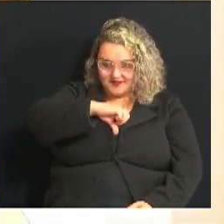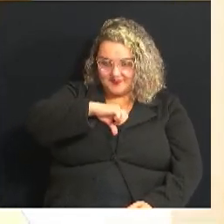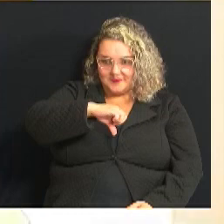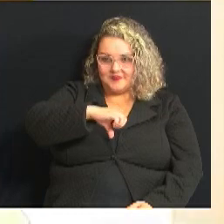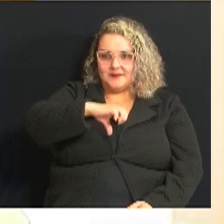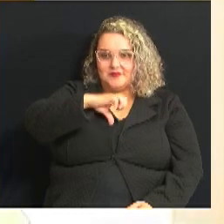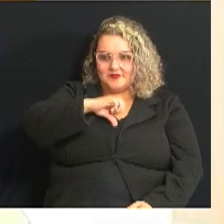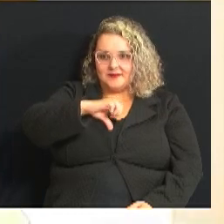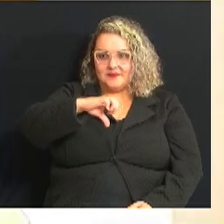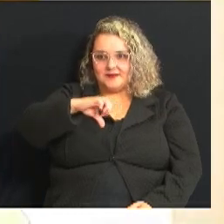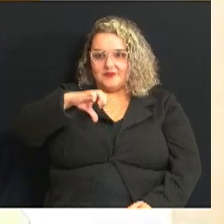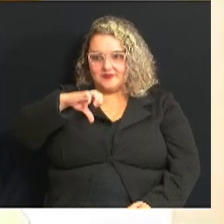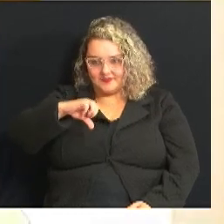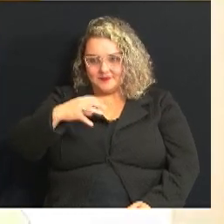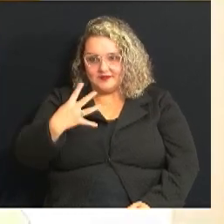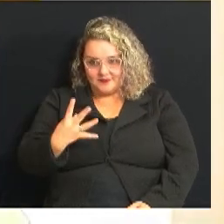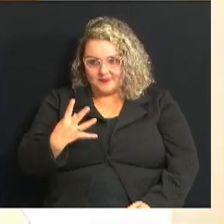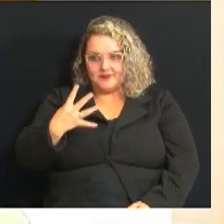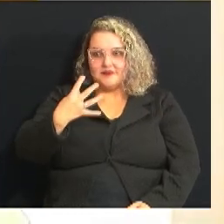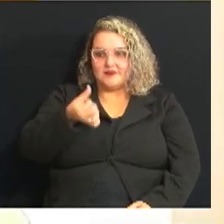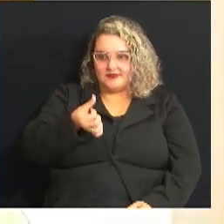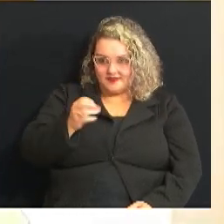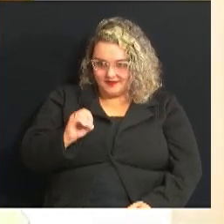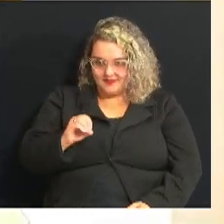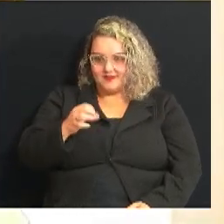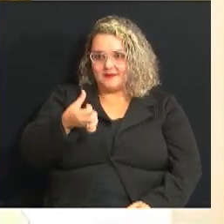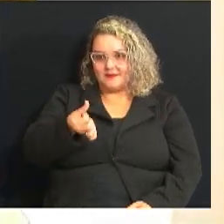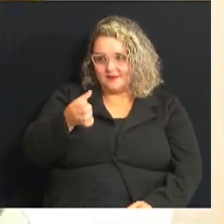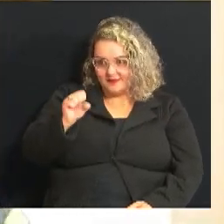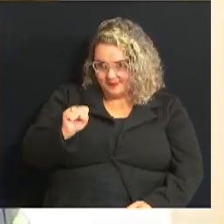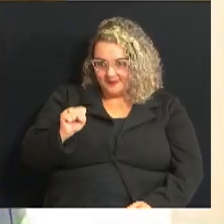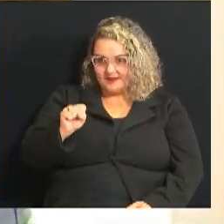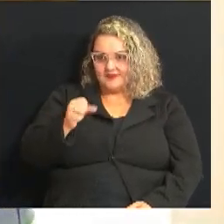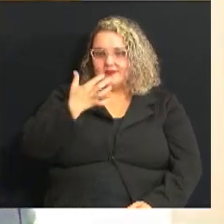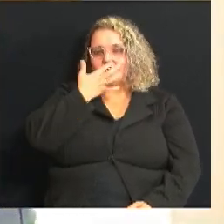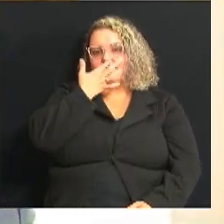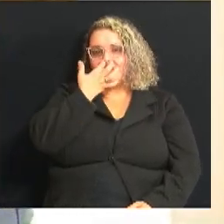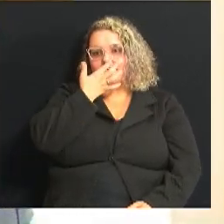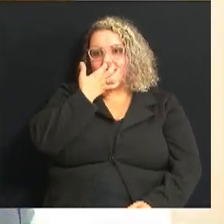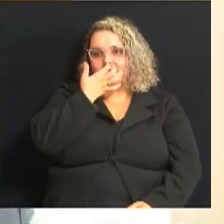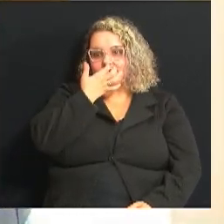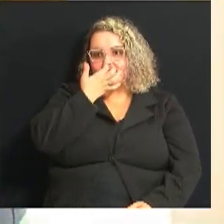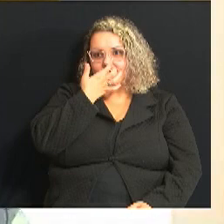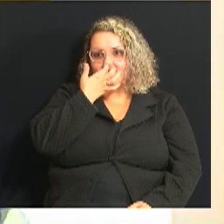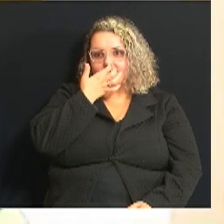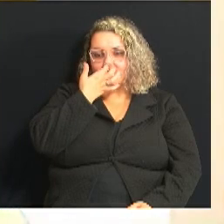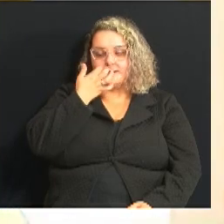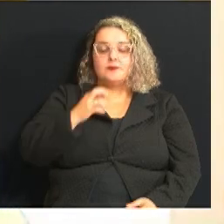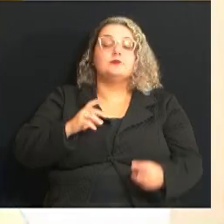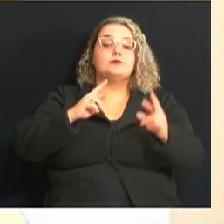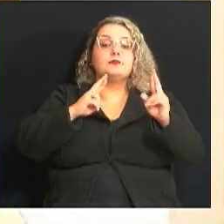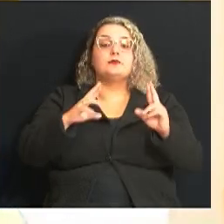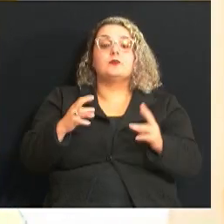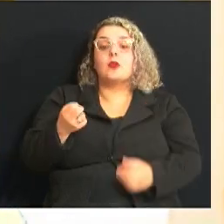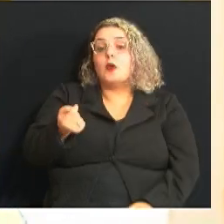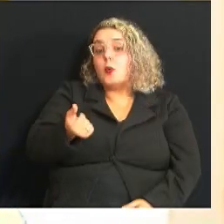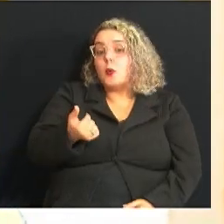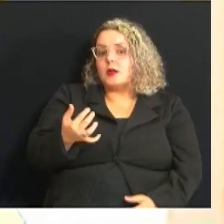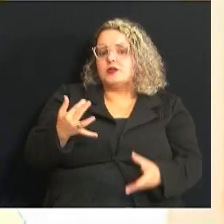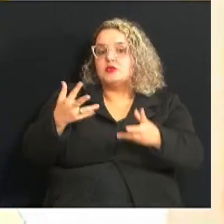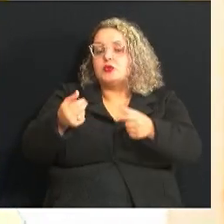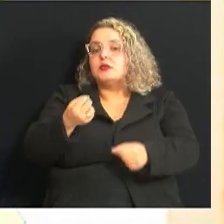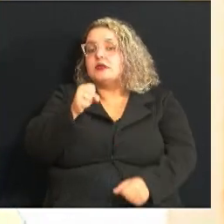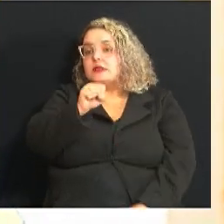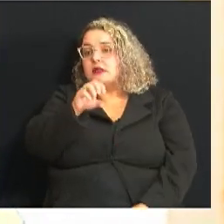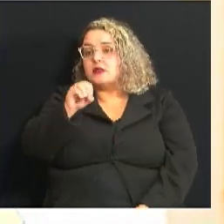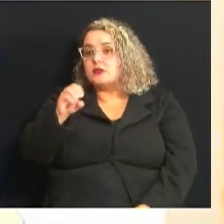19 994 60 68. Bom, a expectativa é de que todas as quase 800